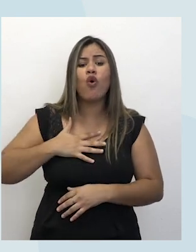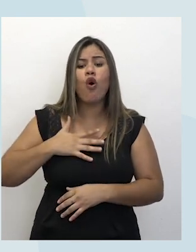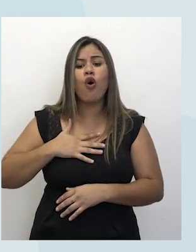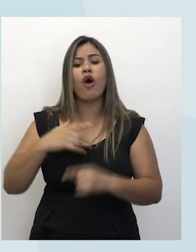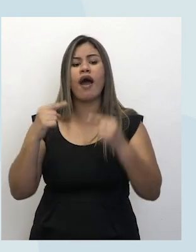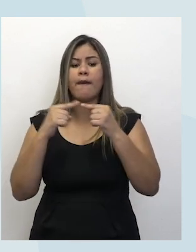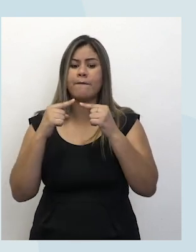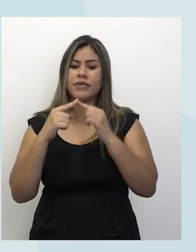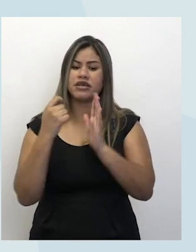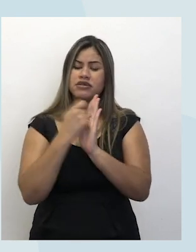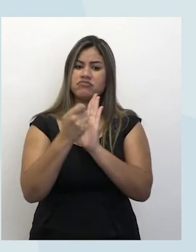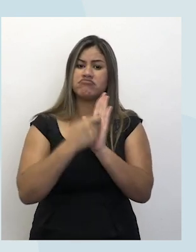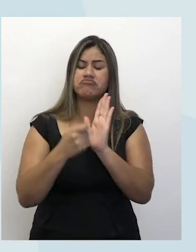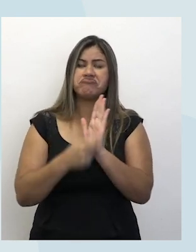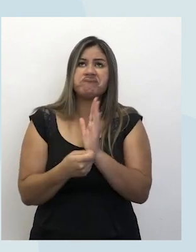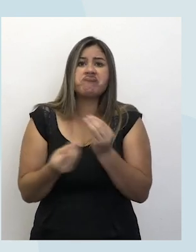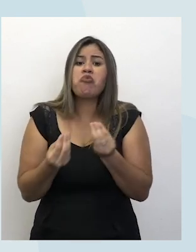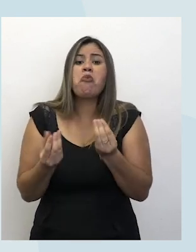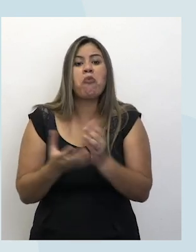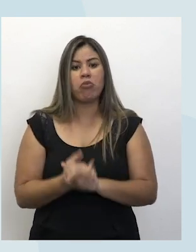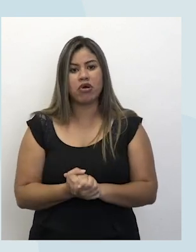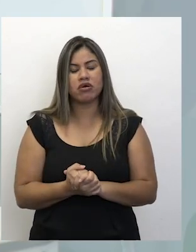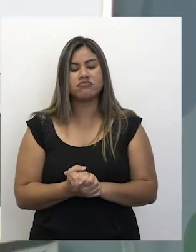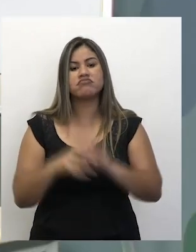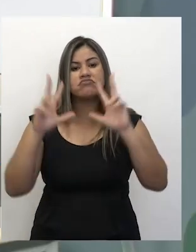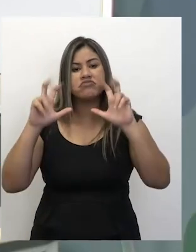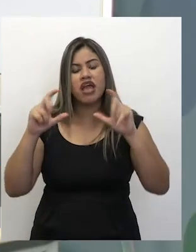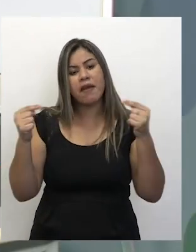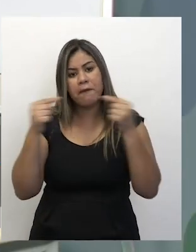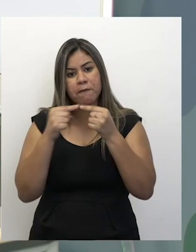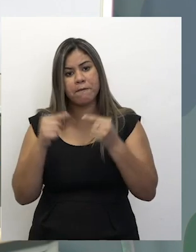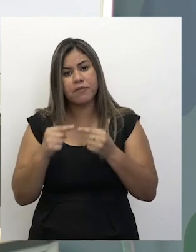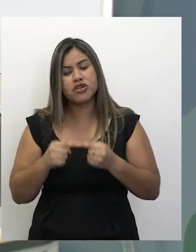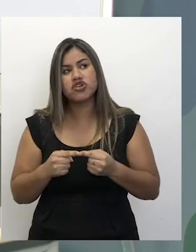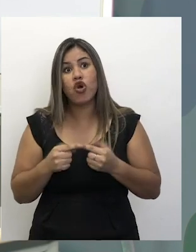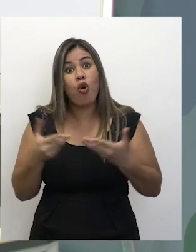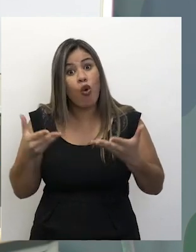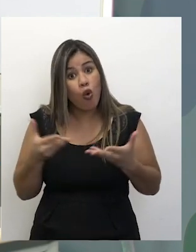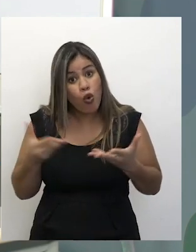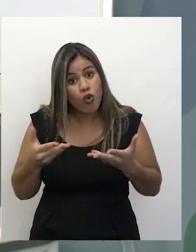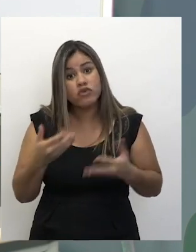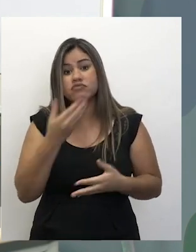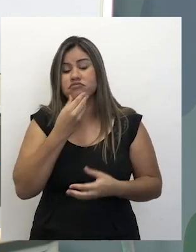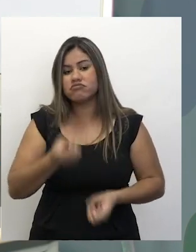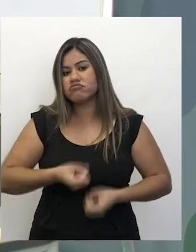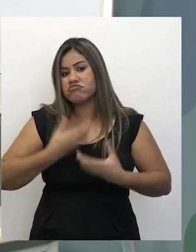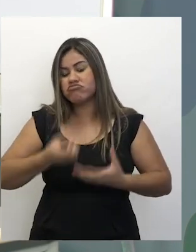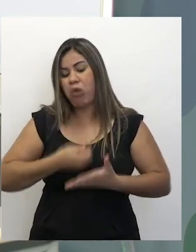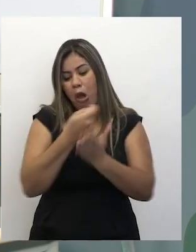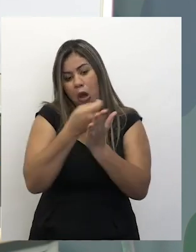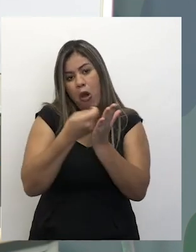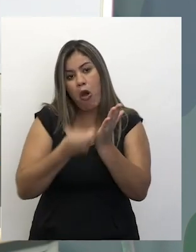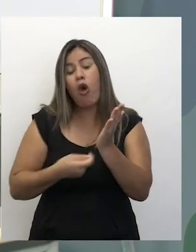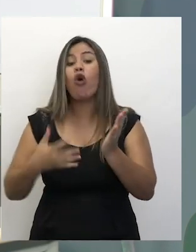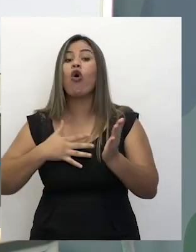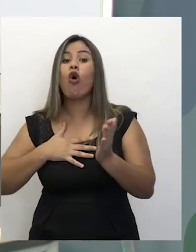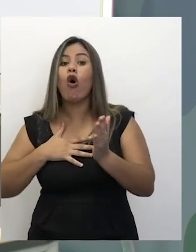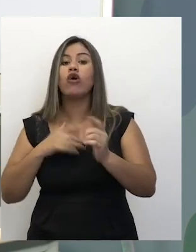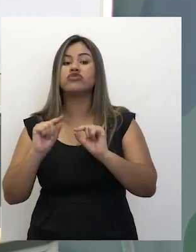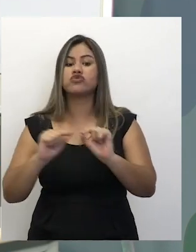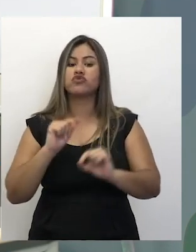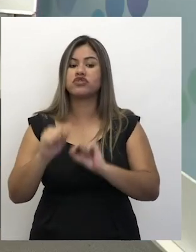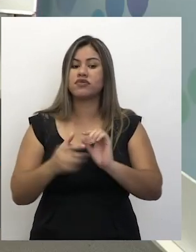entre os Escritores da atualidade hoje quais são os temas preferidos hoje dos escritores do que eles preferem escrever né